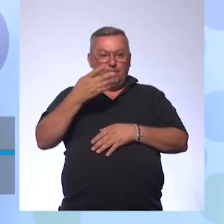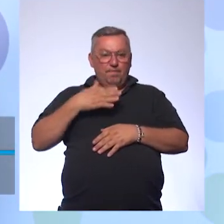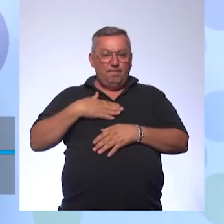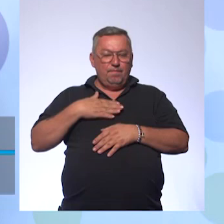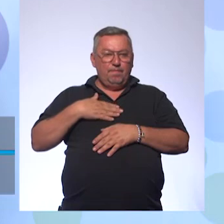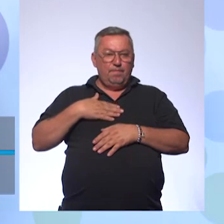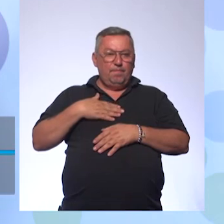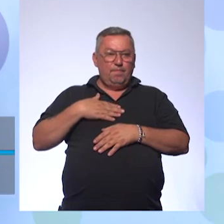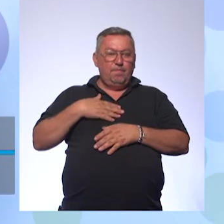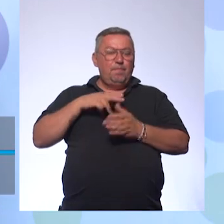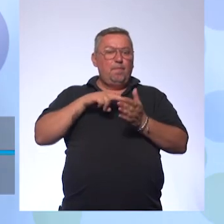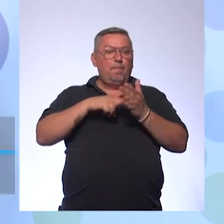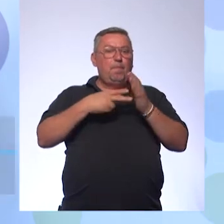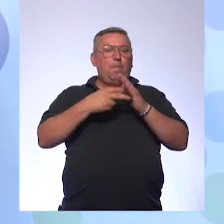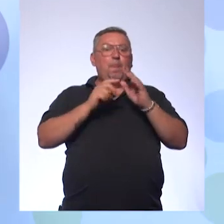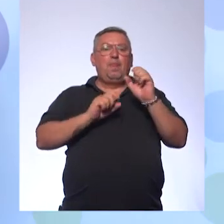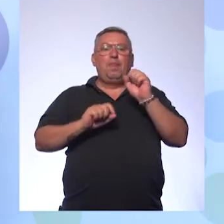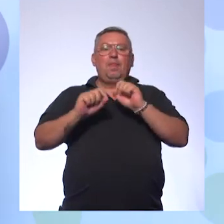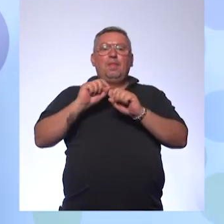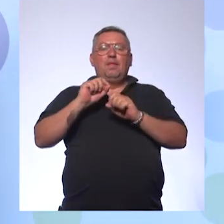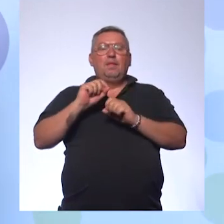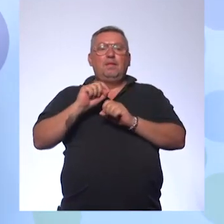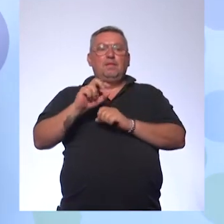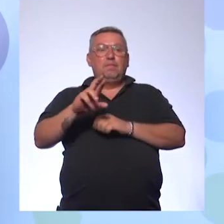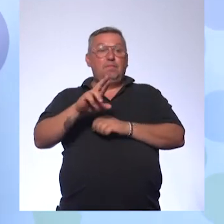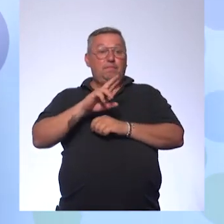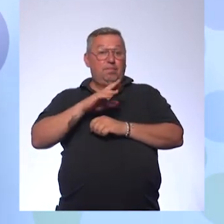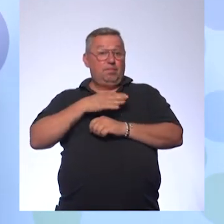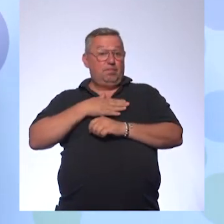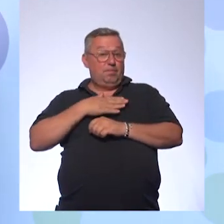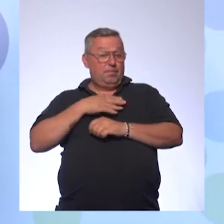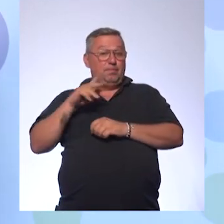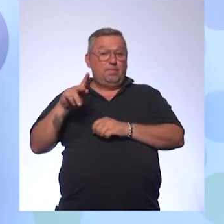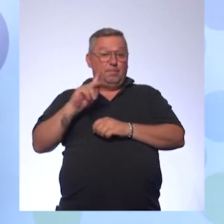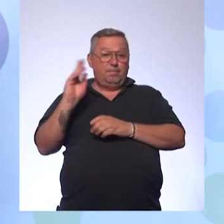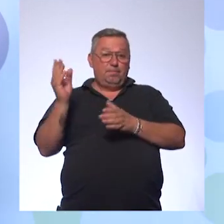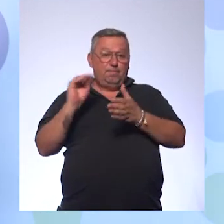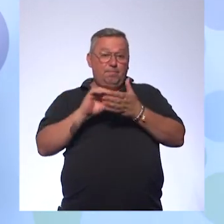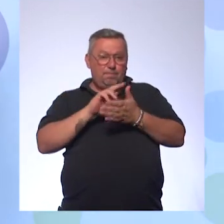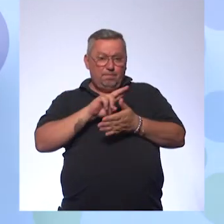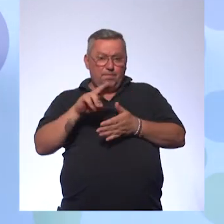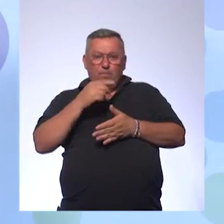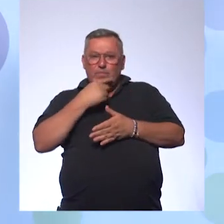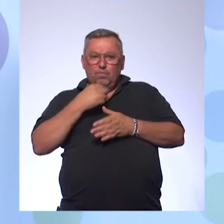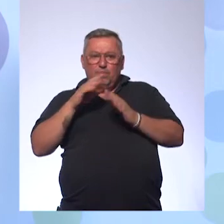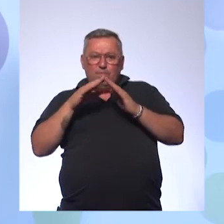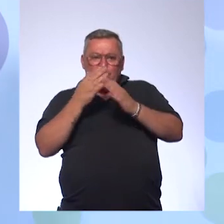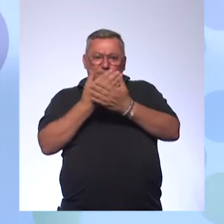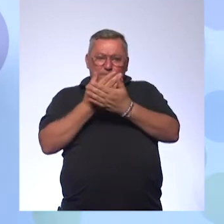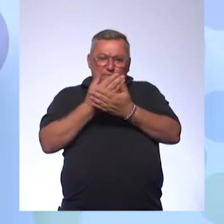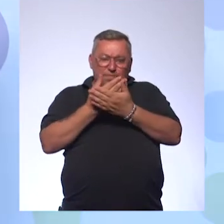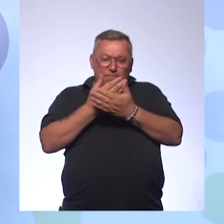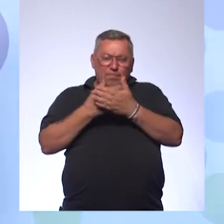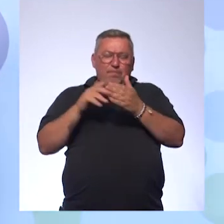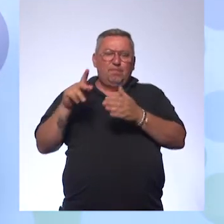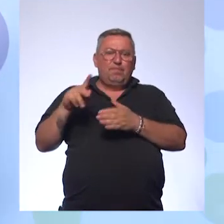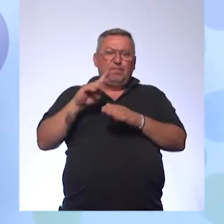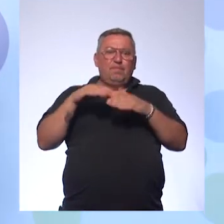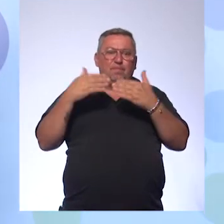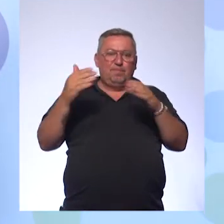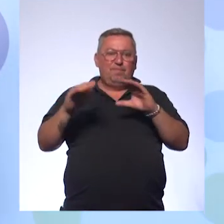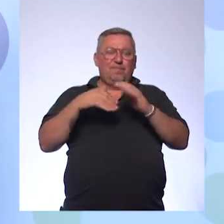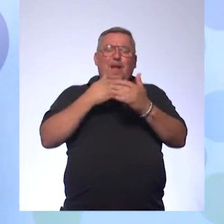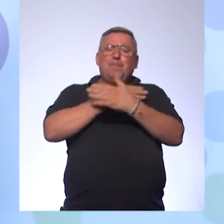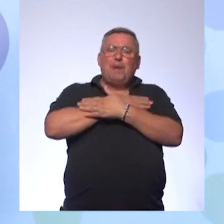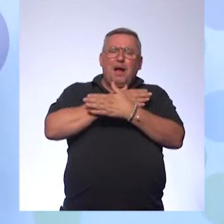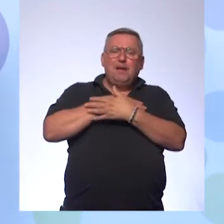dizer o seguinte, quais são os fatores, né, tais quais como a localização, e outros, né, que podem influenciar aí o